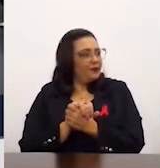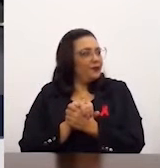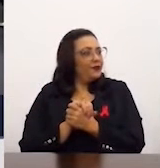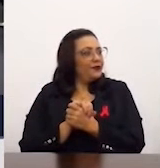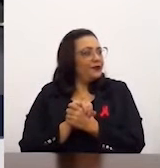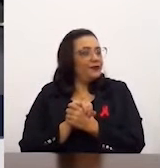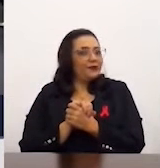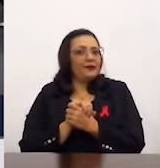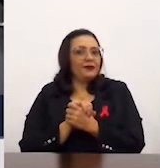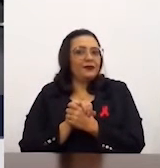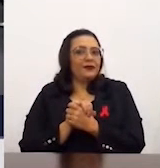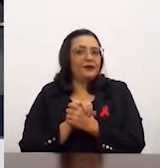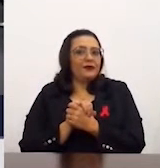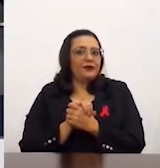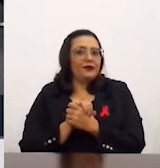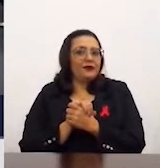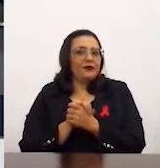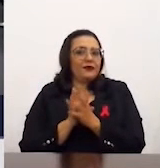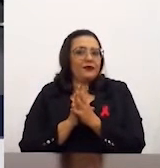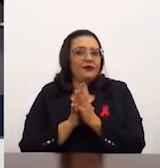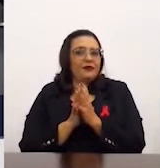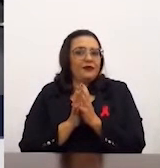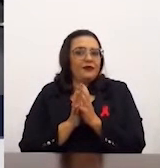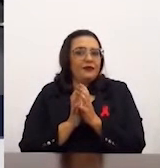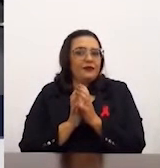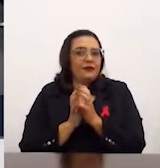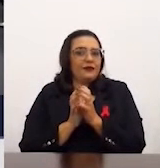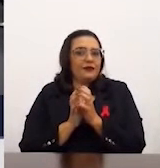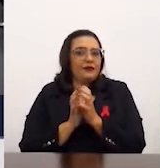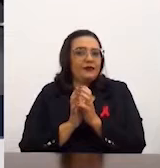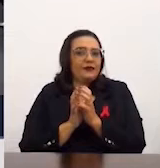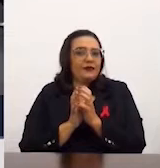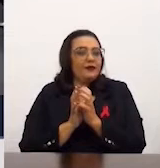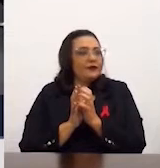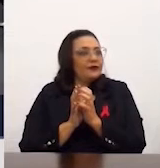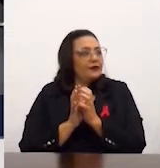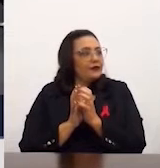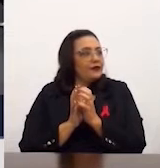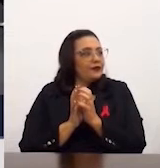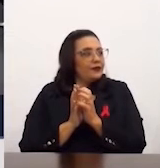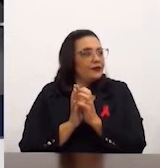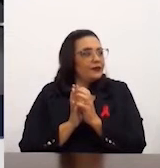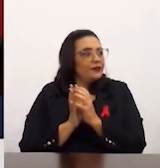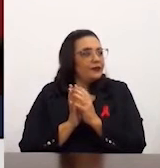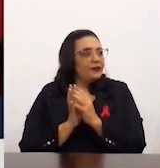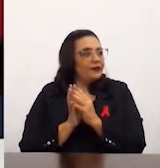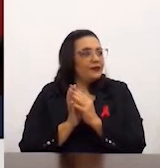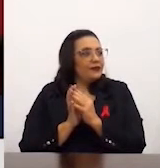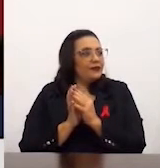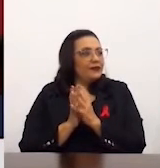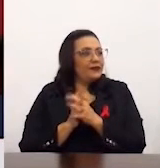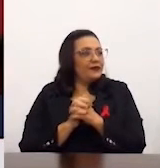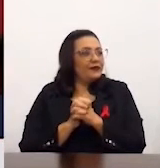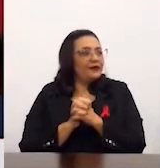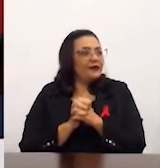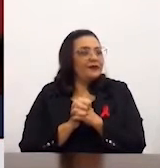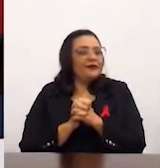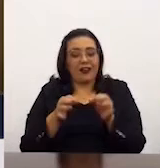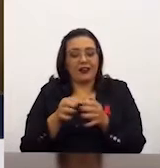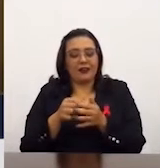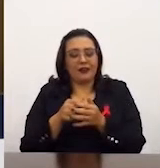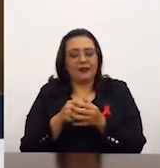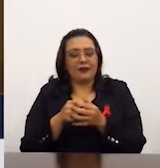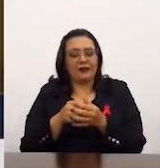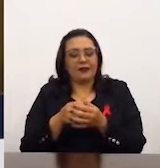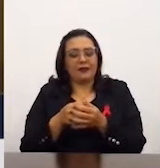também apresentaram reivindicações de moradores. Valdecir Liu pediu que a Secretaria de Esportes providencie, o mais breve